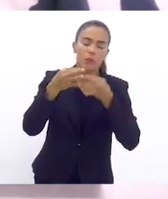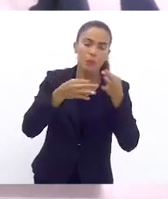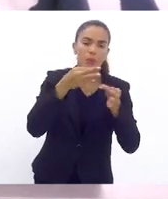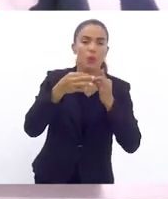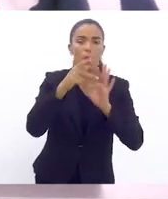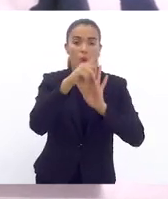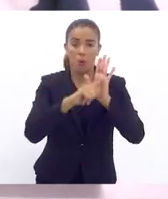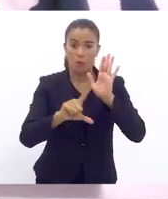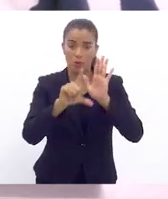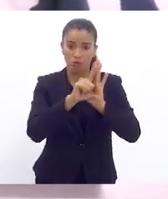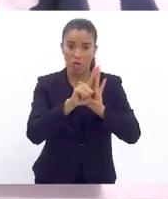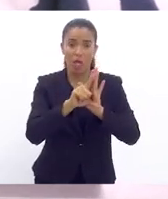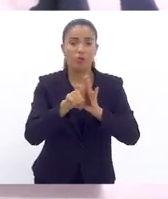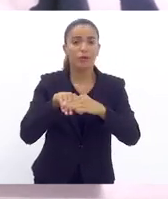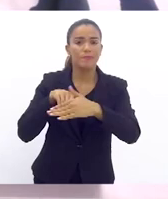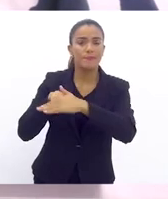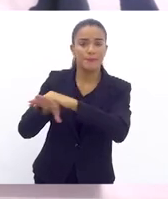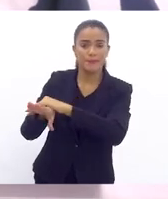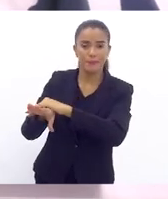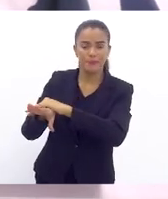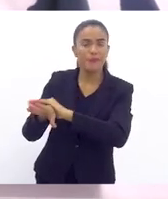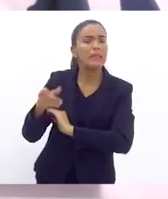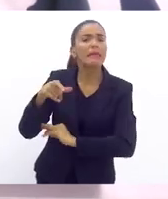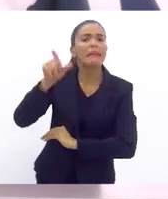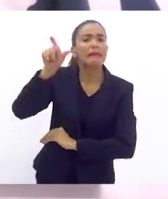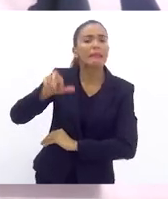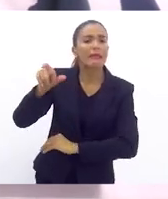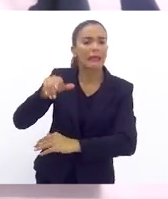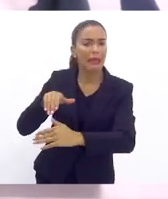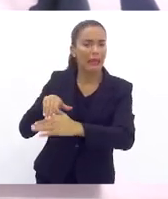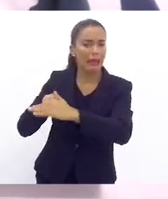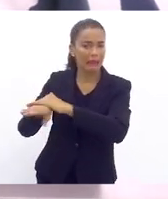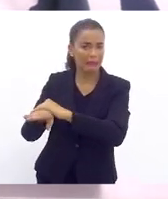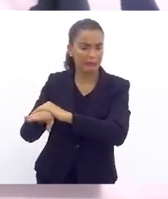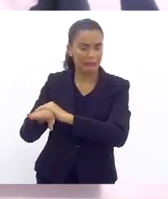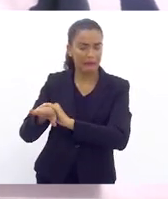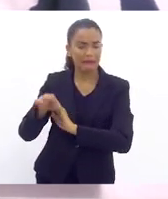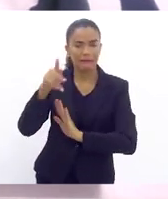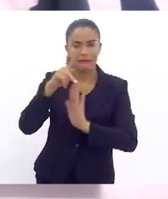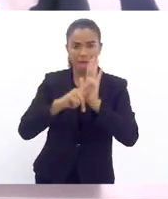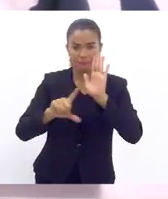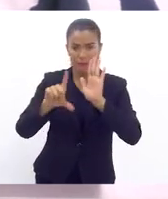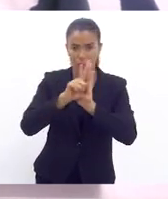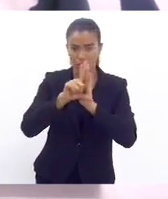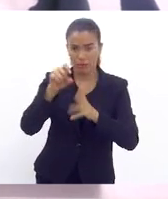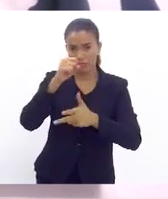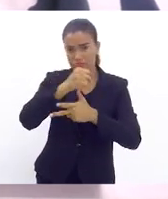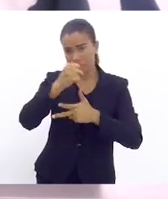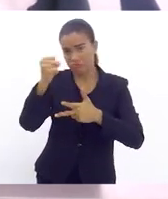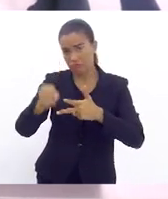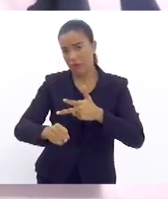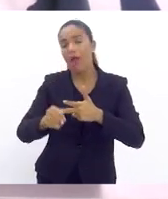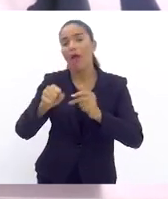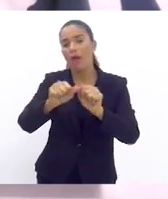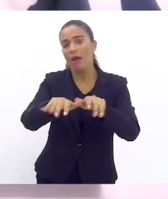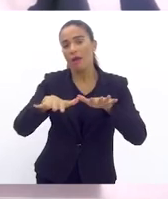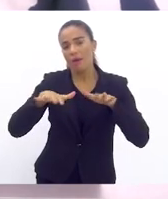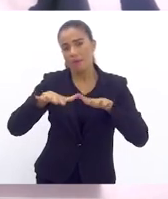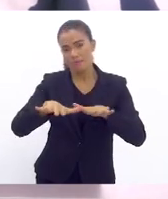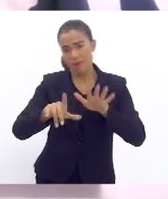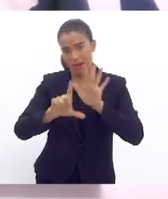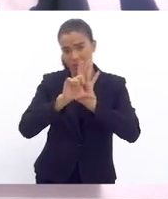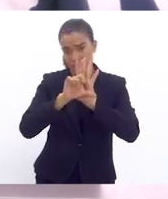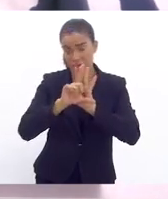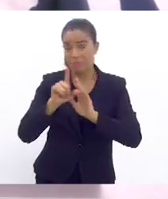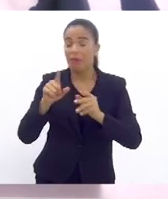arquivo quem é arquiva um projeto do executivo é o Parlamento logo